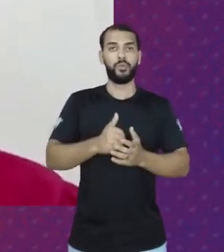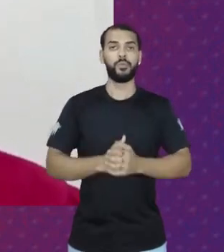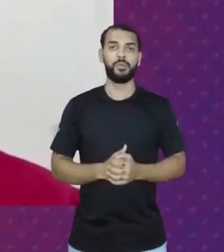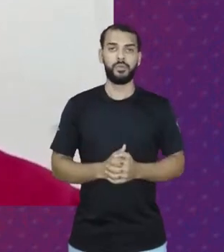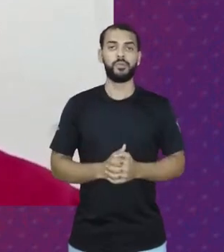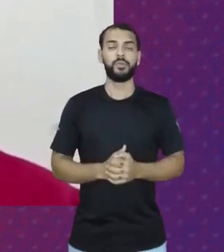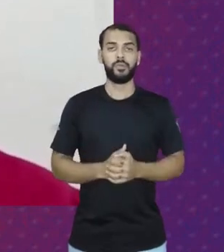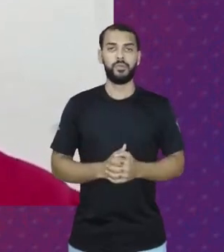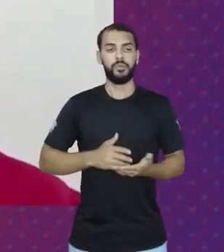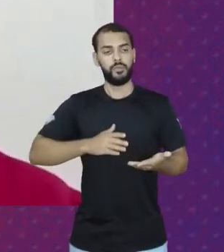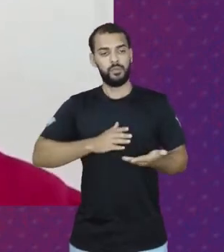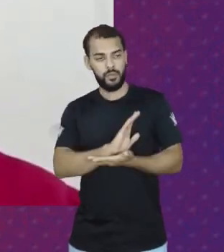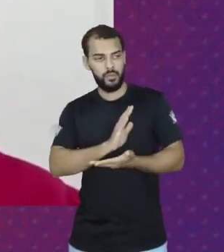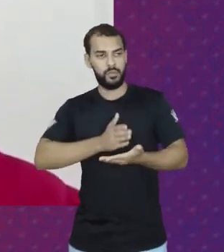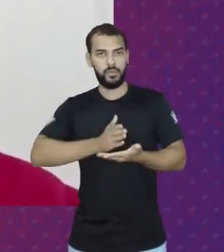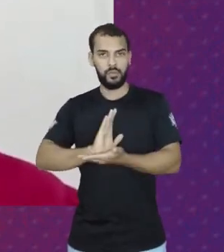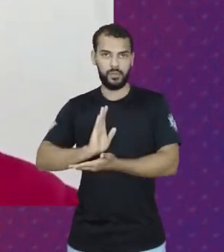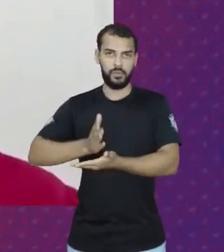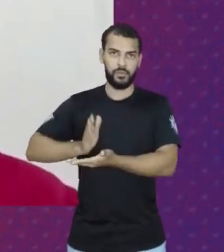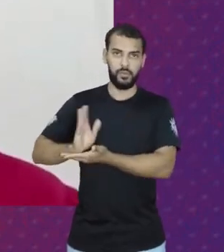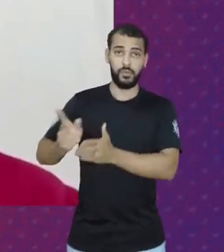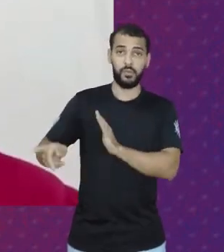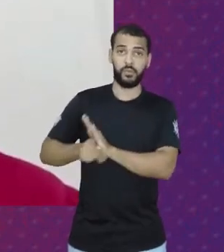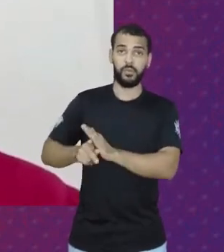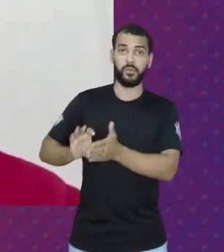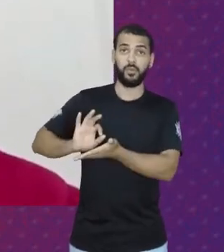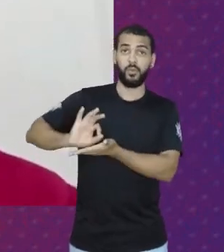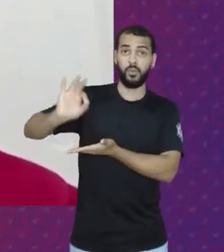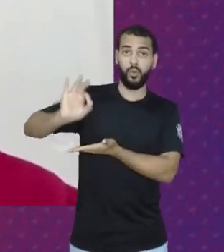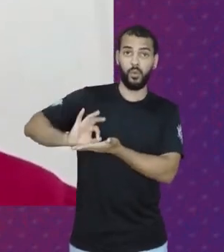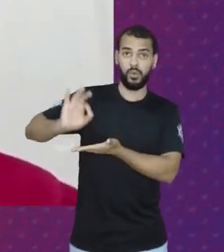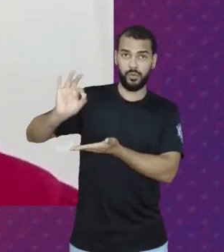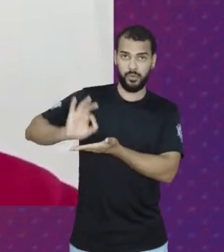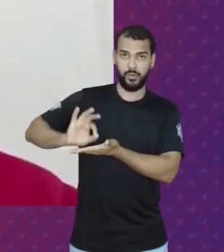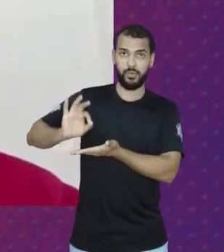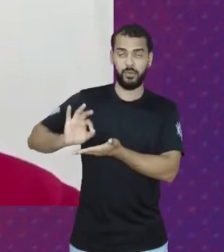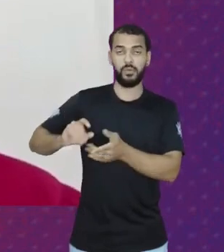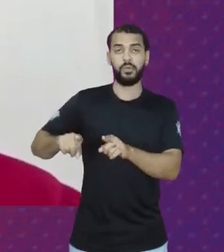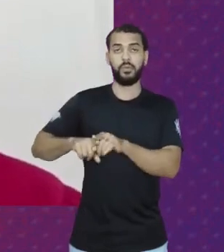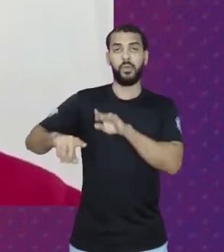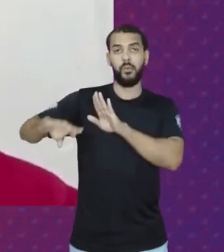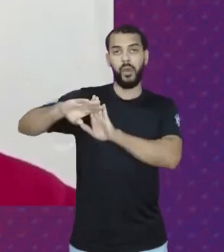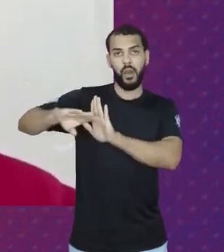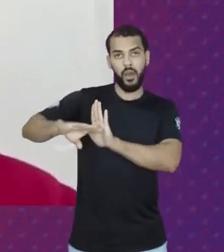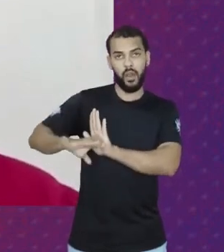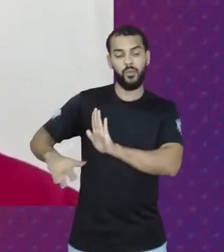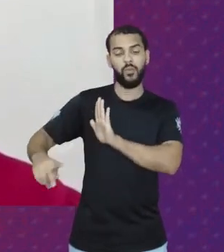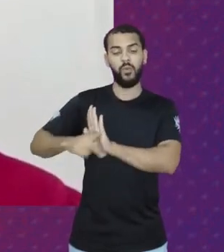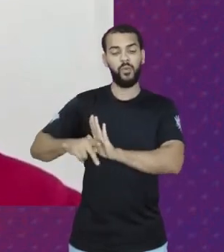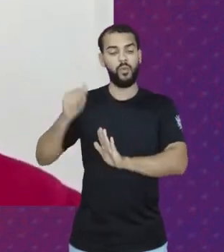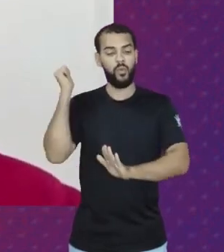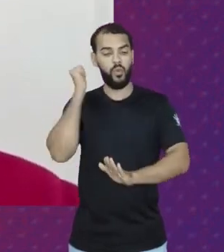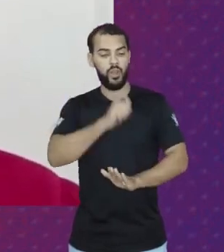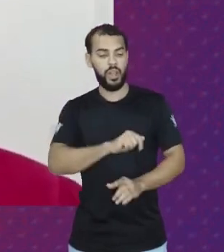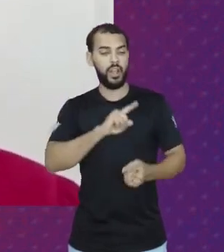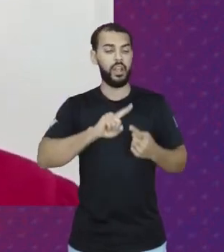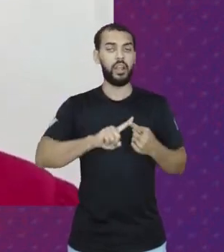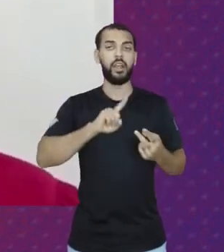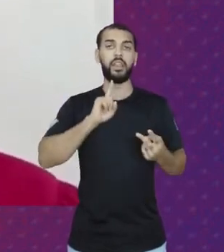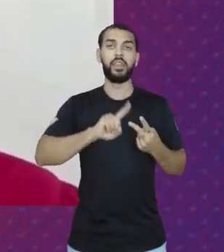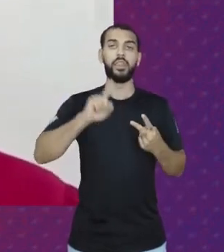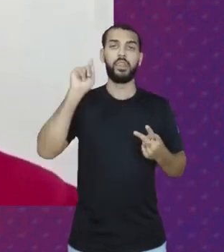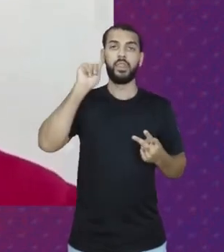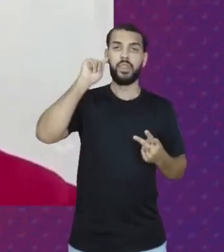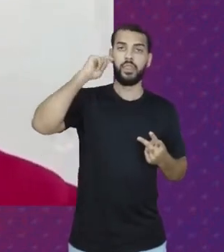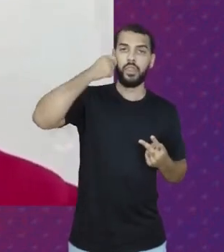aprovou, primeiro, as cotas de participação nas direções para mulheres, para jovens, para negros,